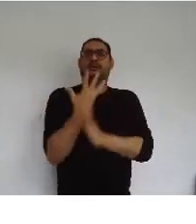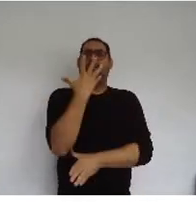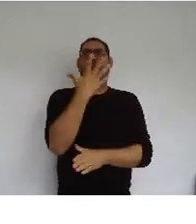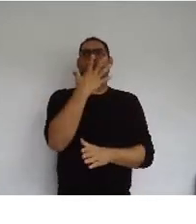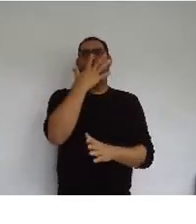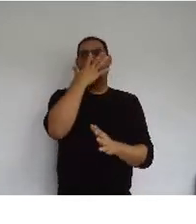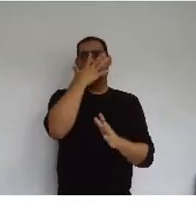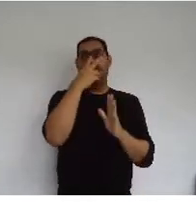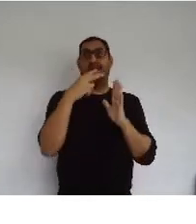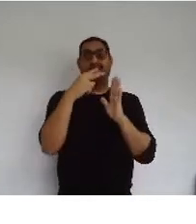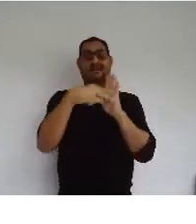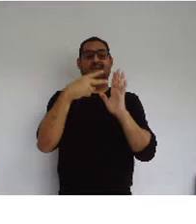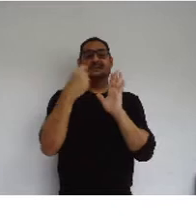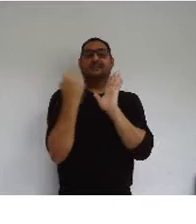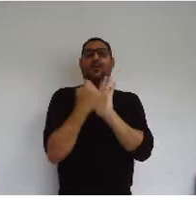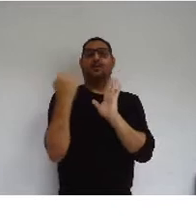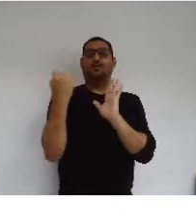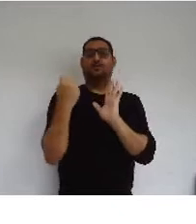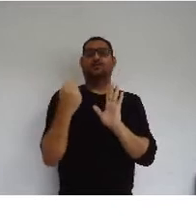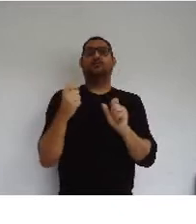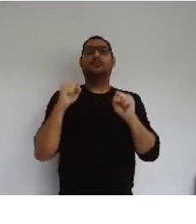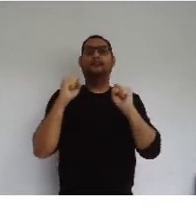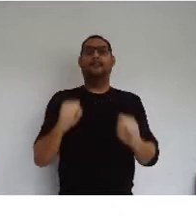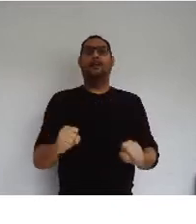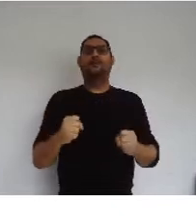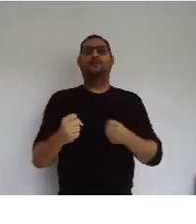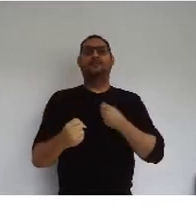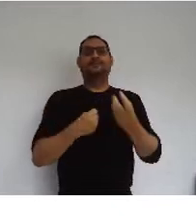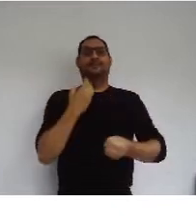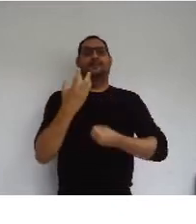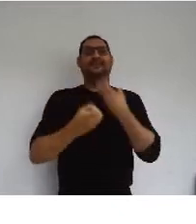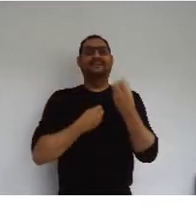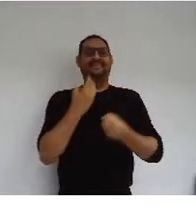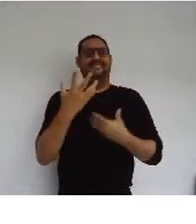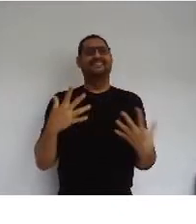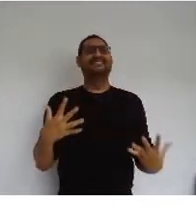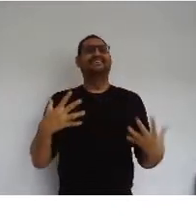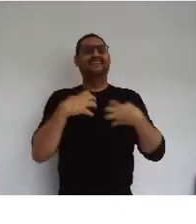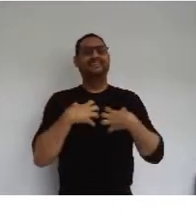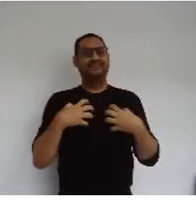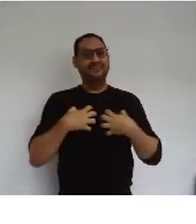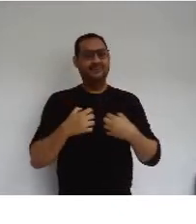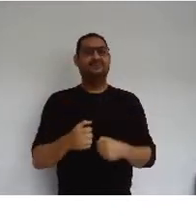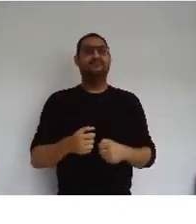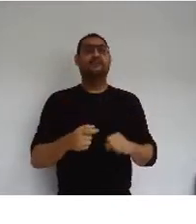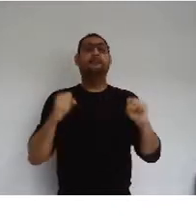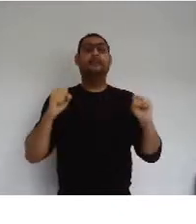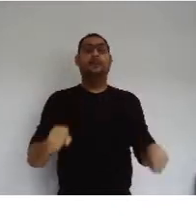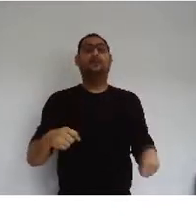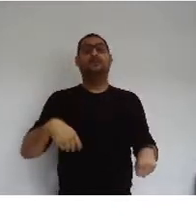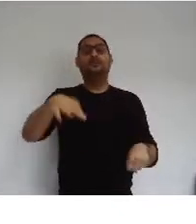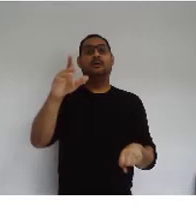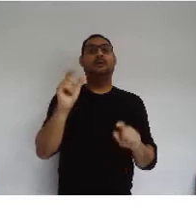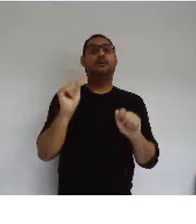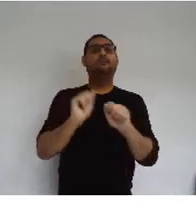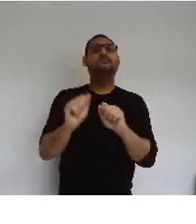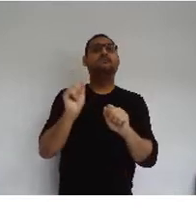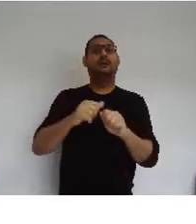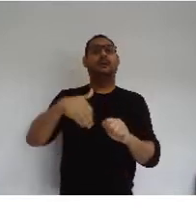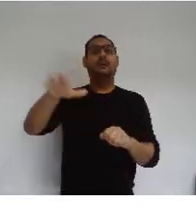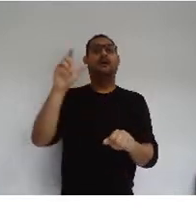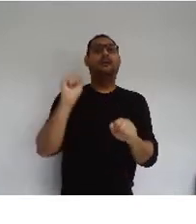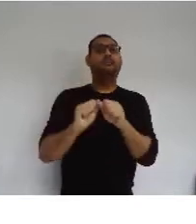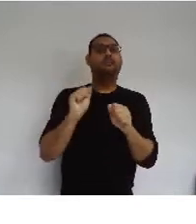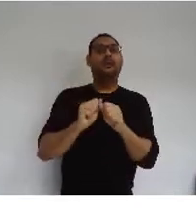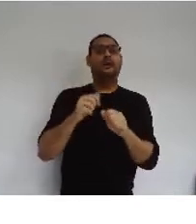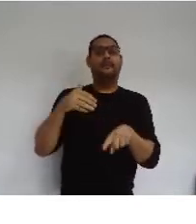de mobilizar sentidos sobre seus esforços de aplacar a solidão. Ainda que as práticas de encontro de parceiros afetivos